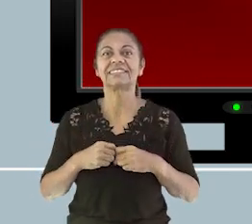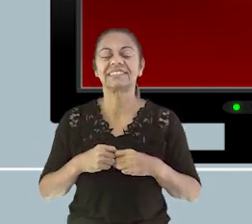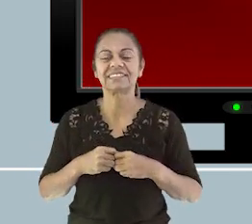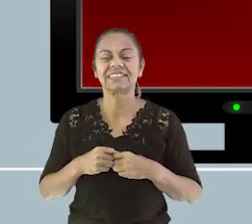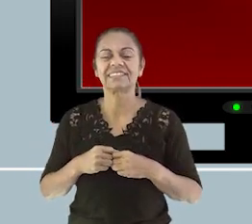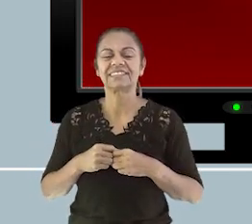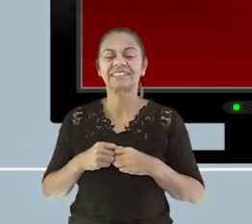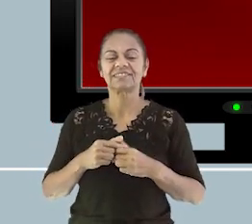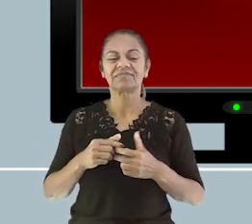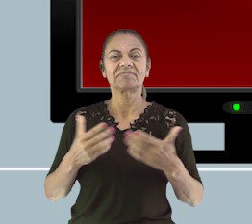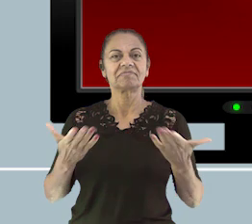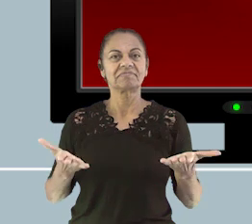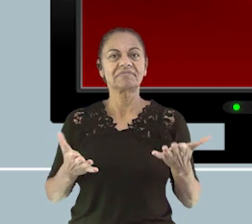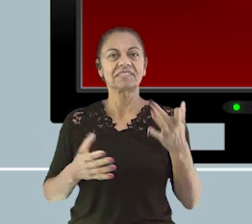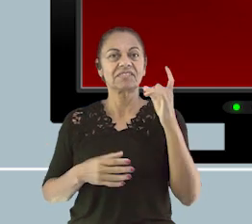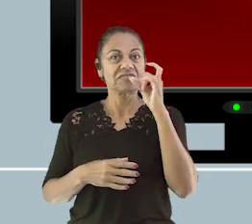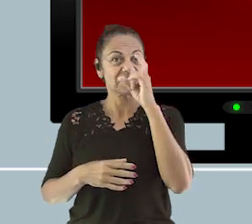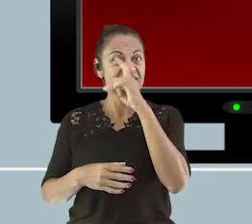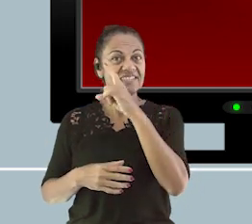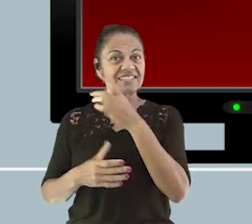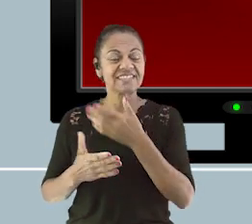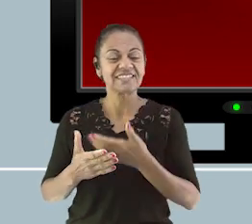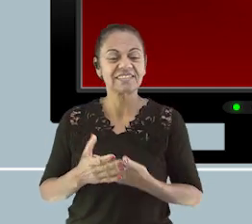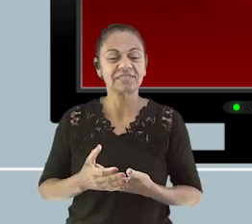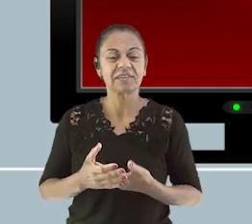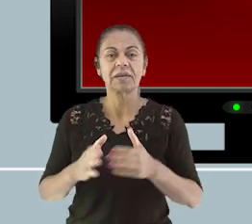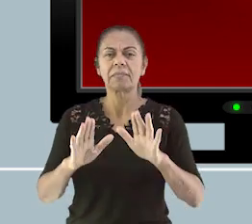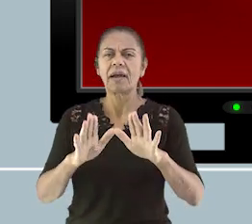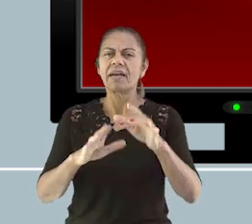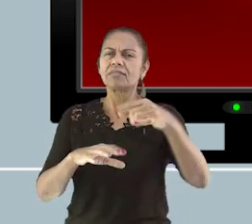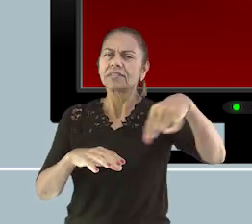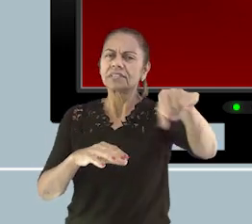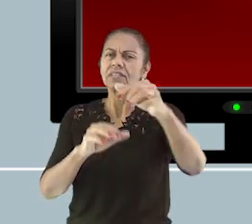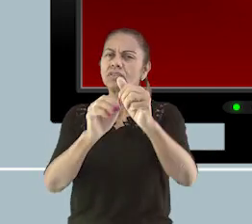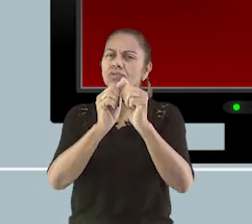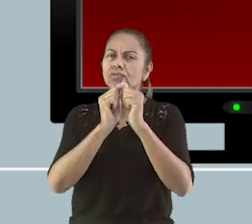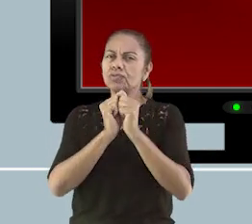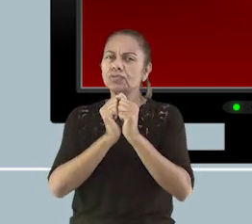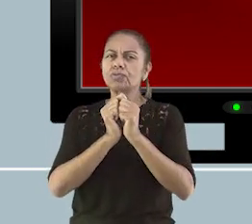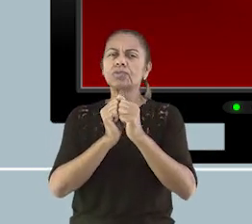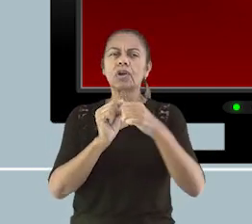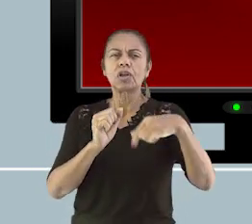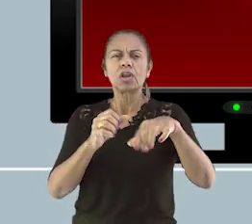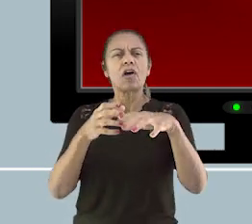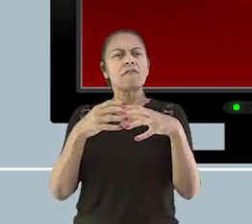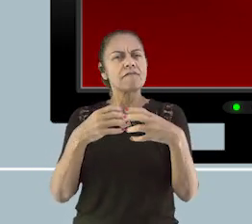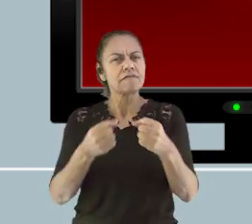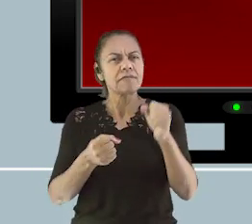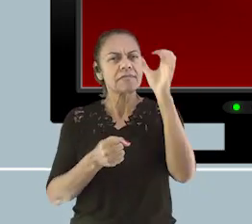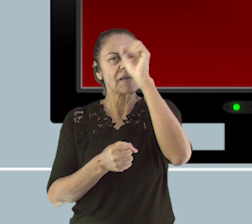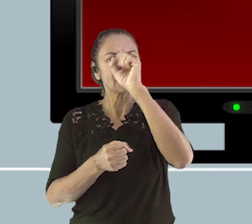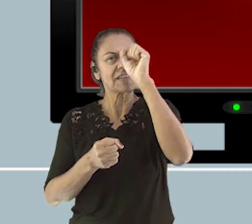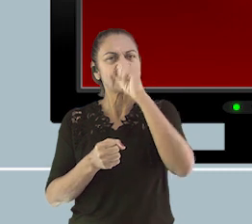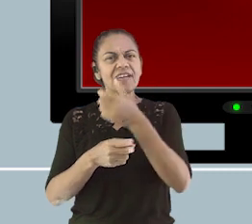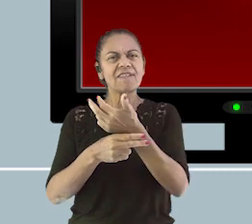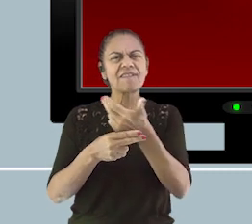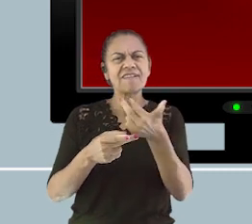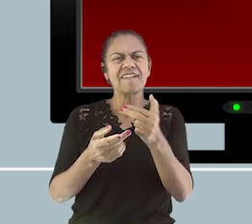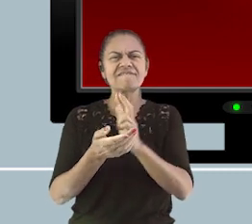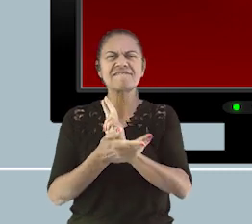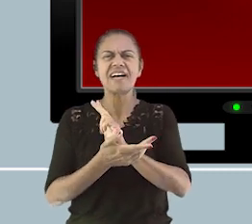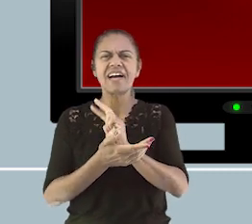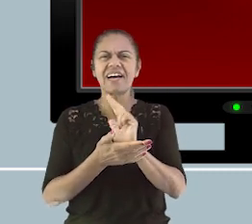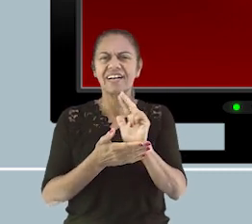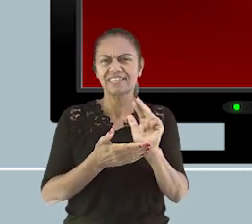Ufa! Este foi mais difícil, não foi? Ah, fica aqui comigo, porque vamos aprender